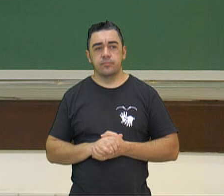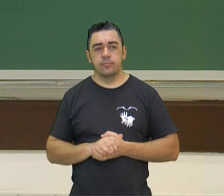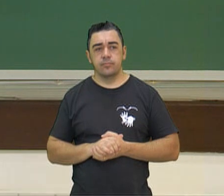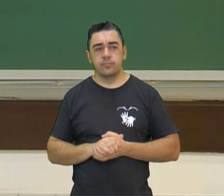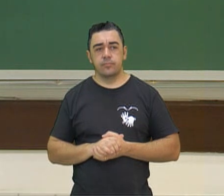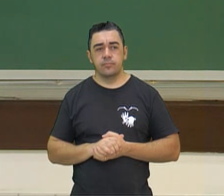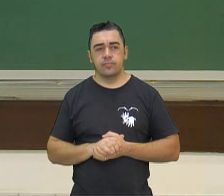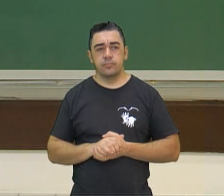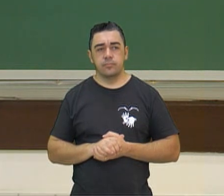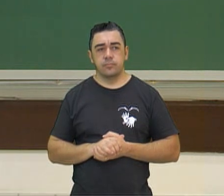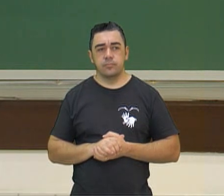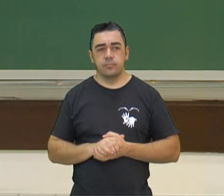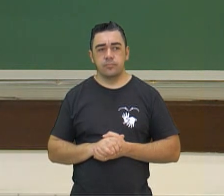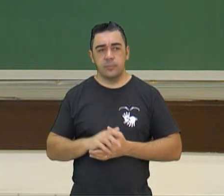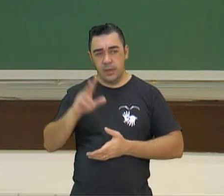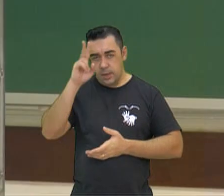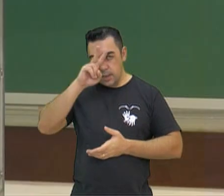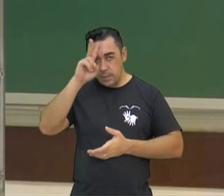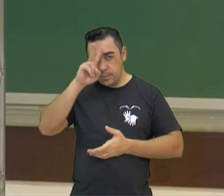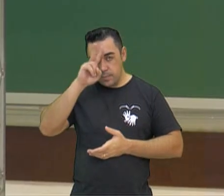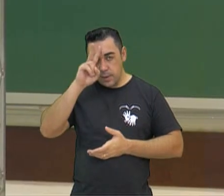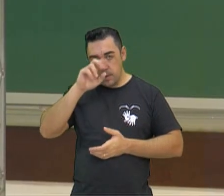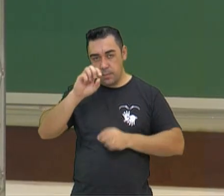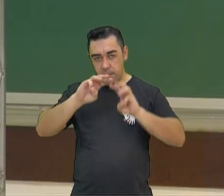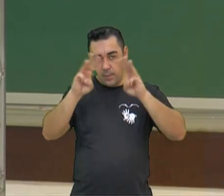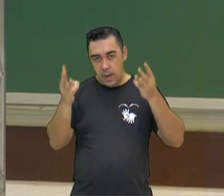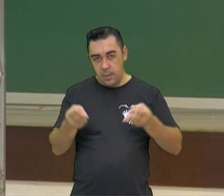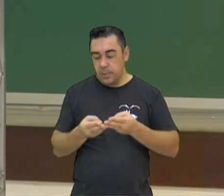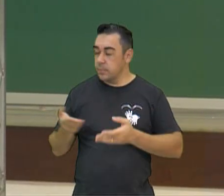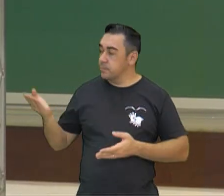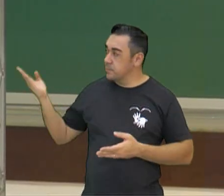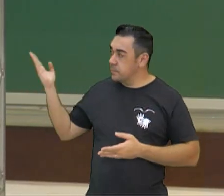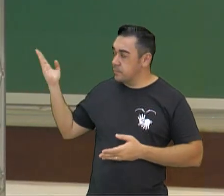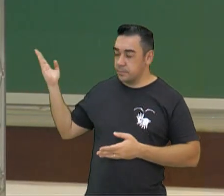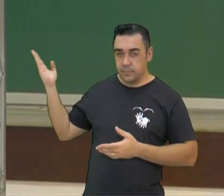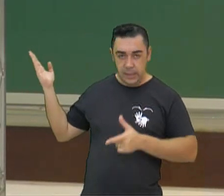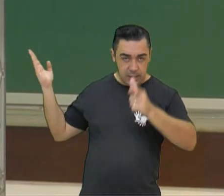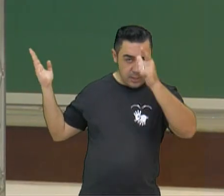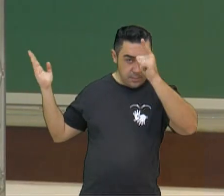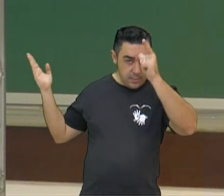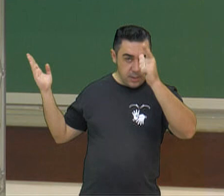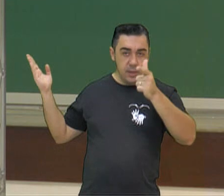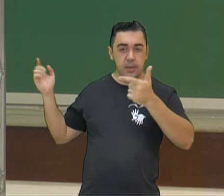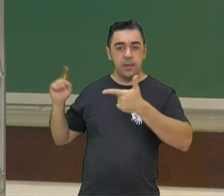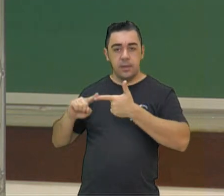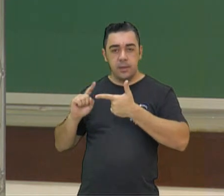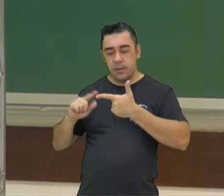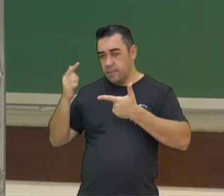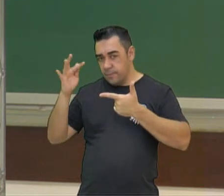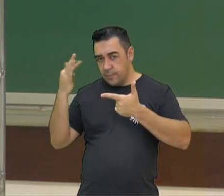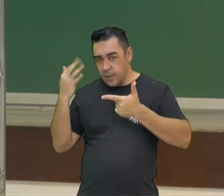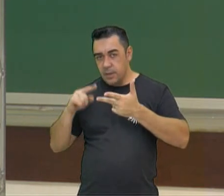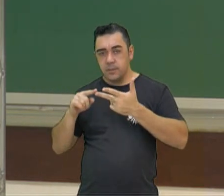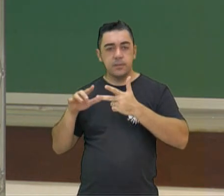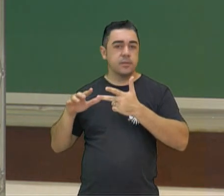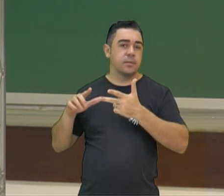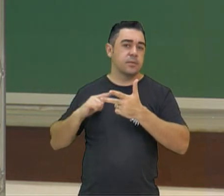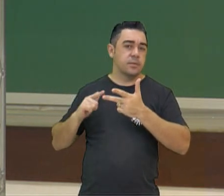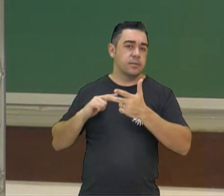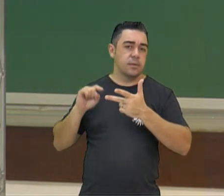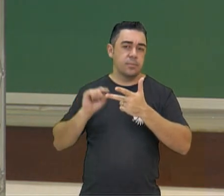Só para relembrar, deixei aqui esse mapa, né? Belgas, os alemães dominando, os franceses